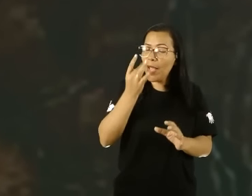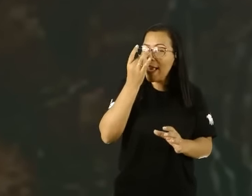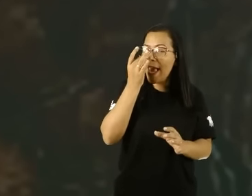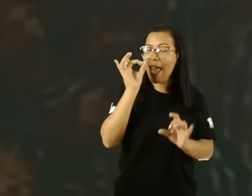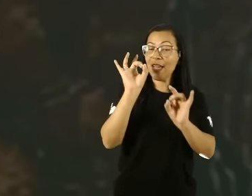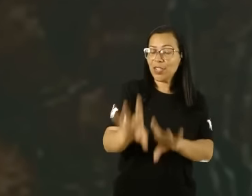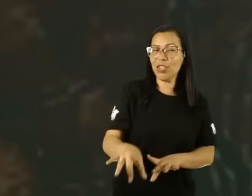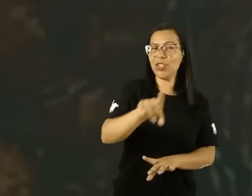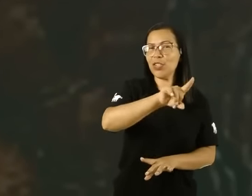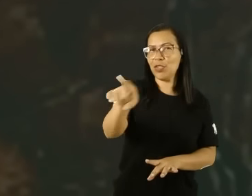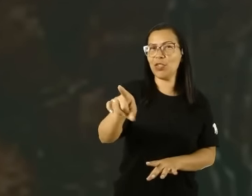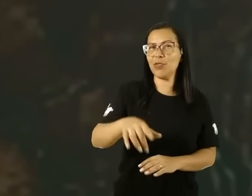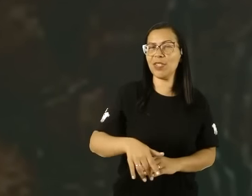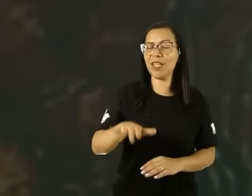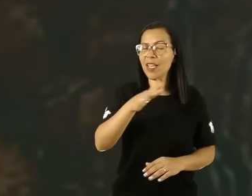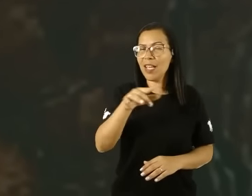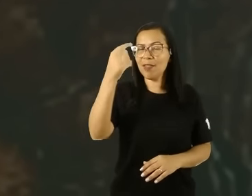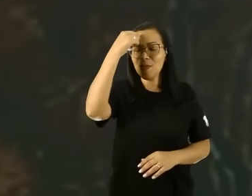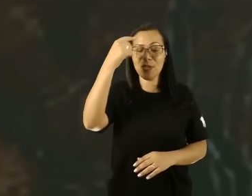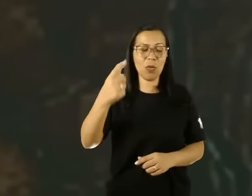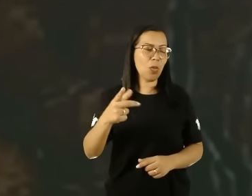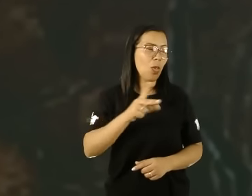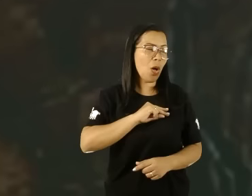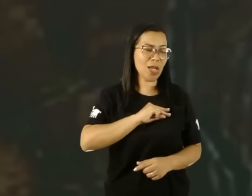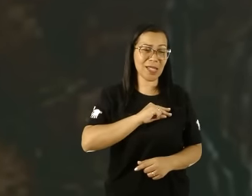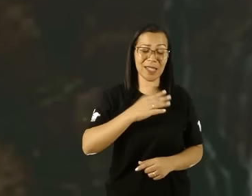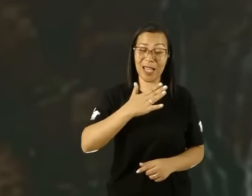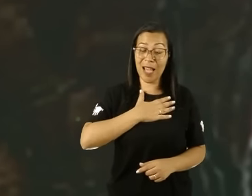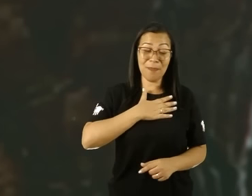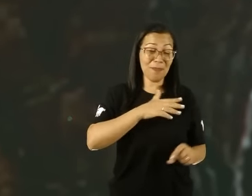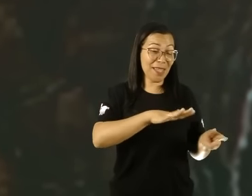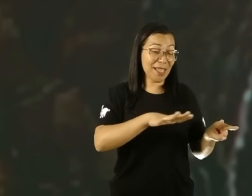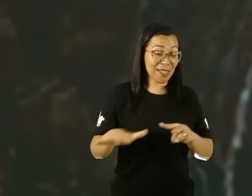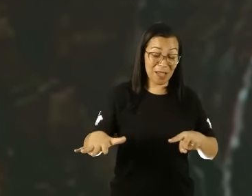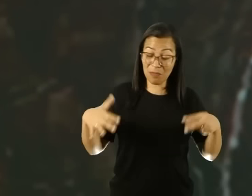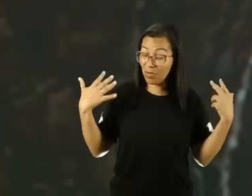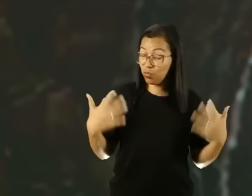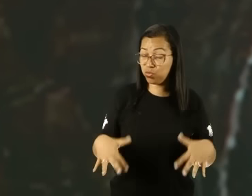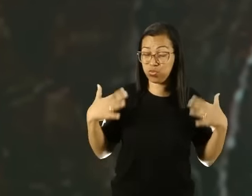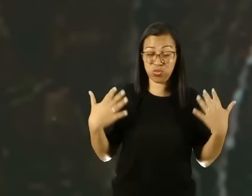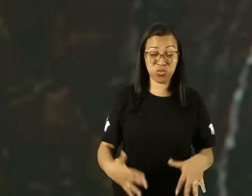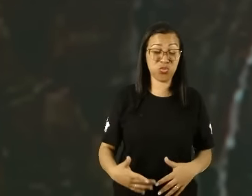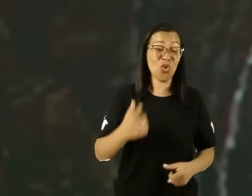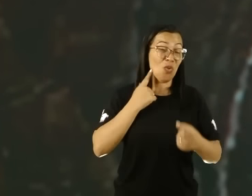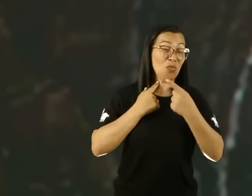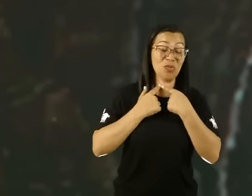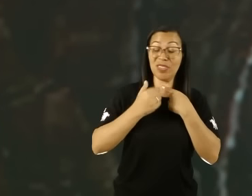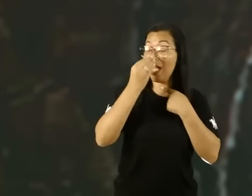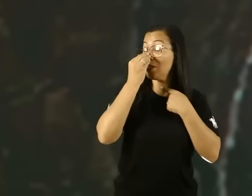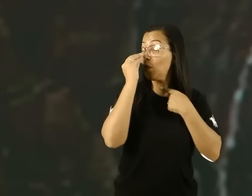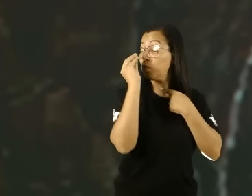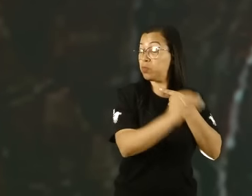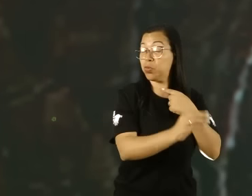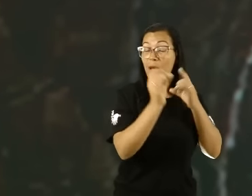eu sei que talvez você está dizendo: pastor, eu estou numa semana que eu estou de saco cheio, eu estou muito estressado, eu estou cansado, a minha vontade é jogar tudo para o alto e sair na